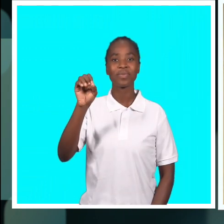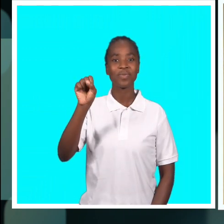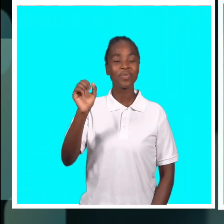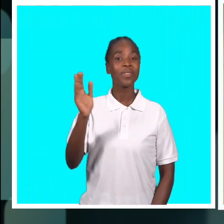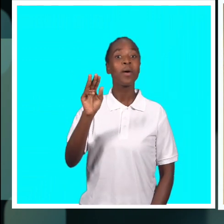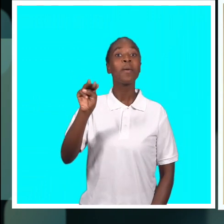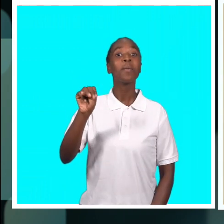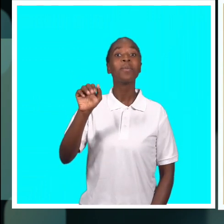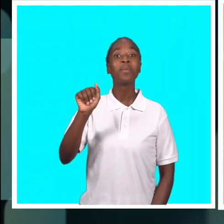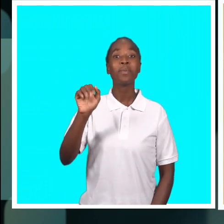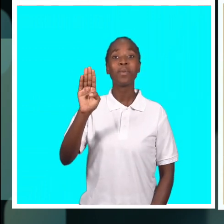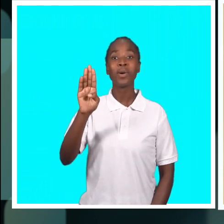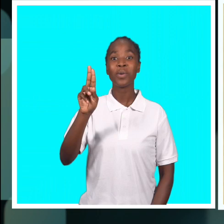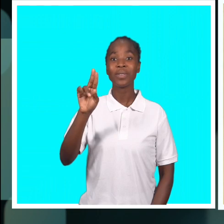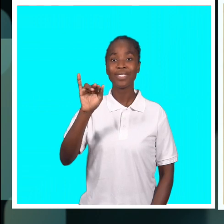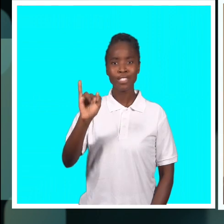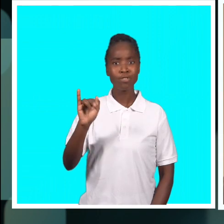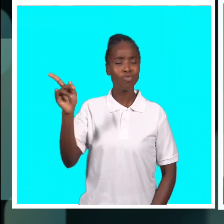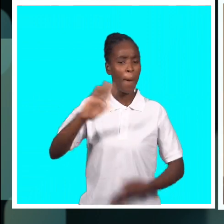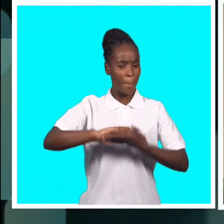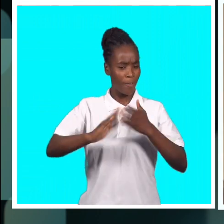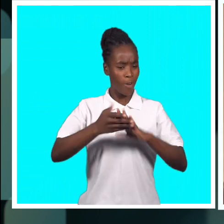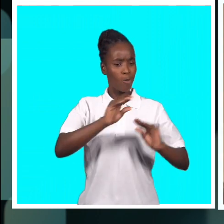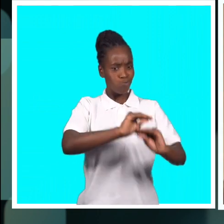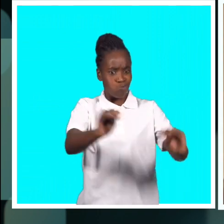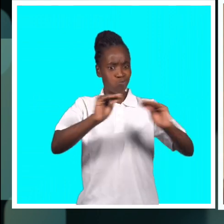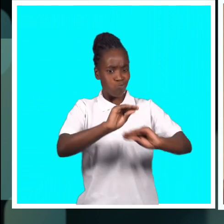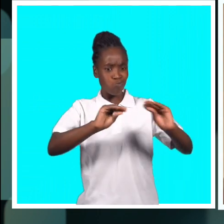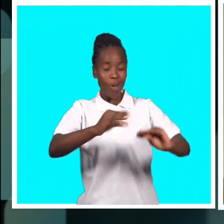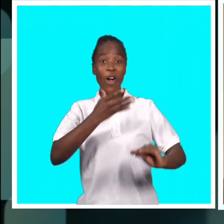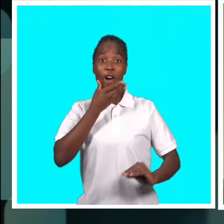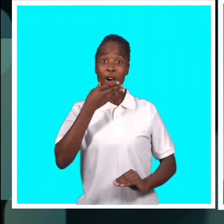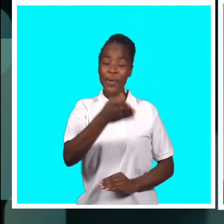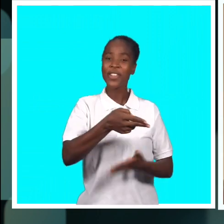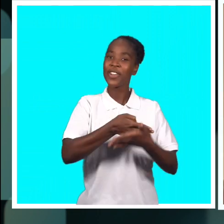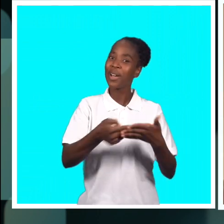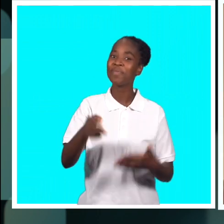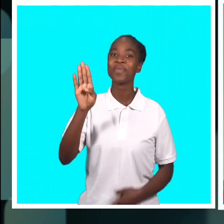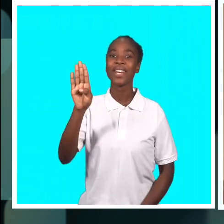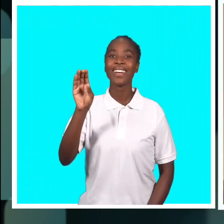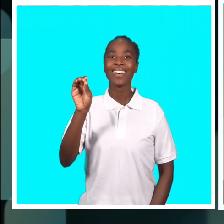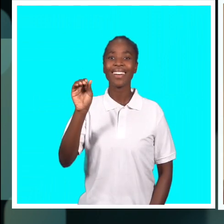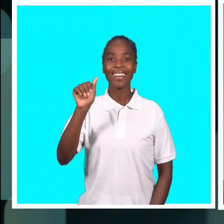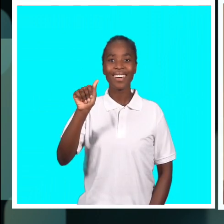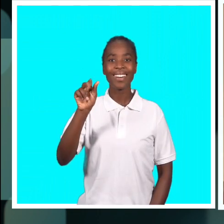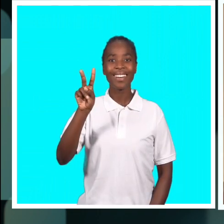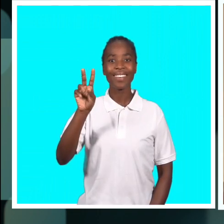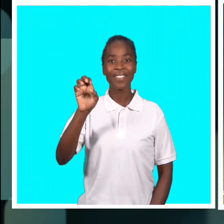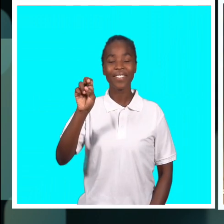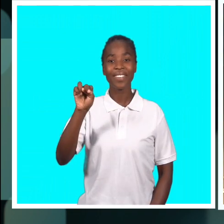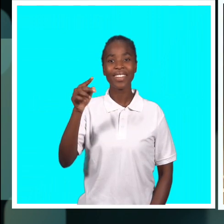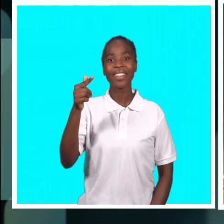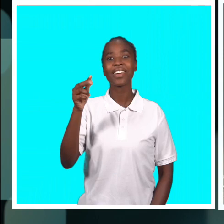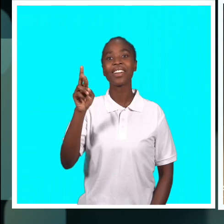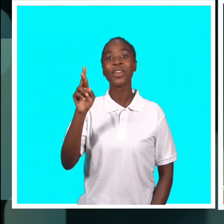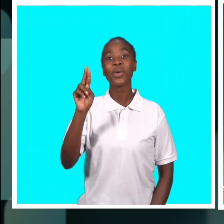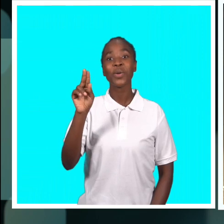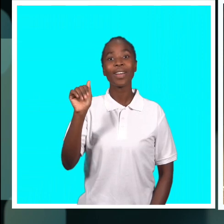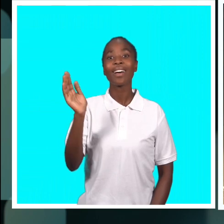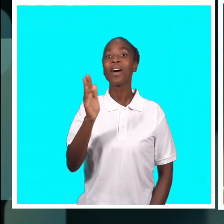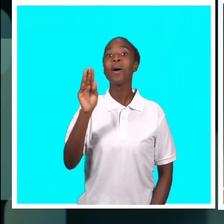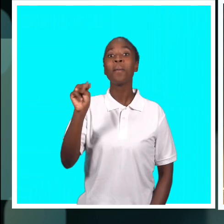fácil Boaventura macaringue pai foi aluno do Senor Santos